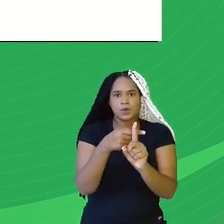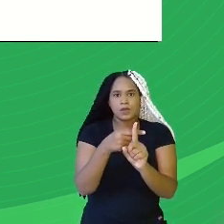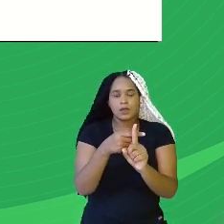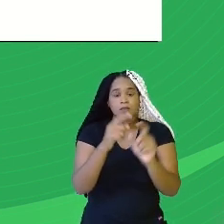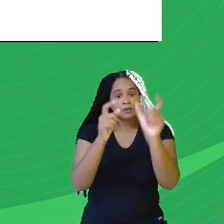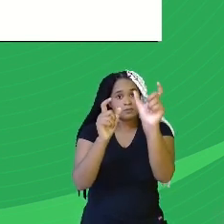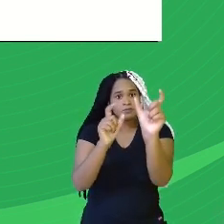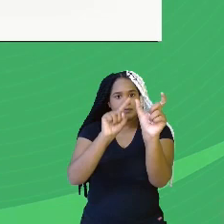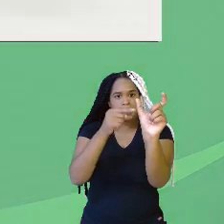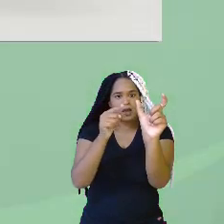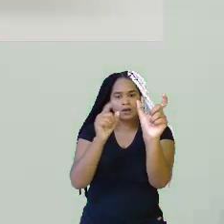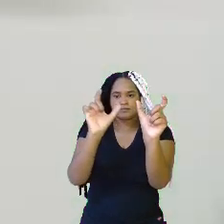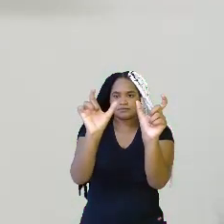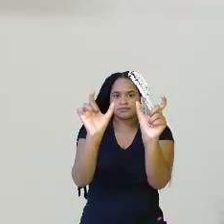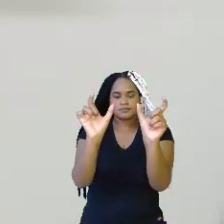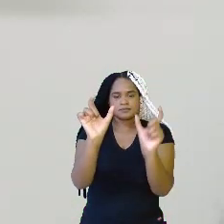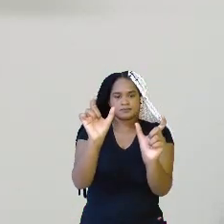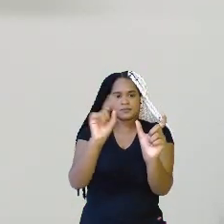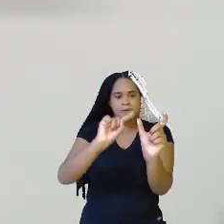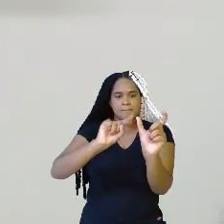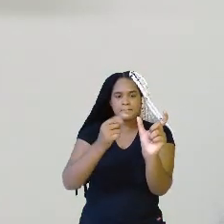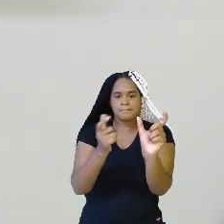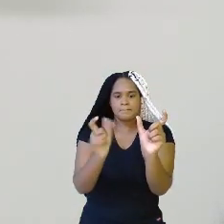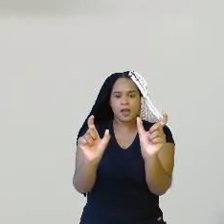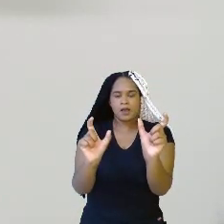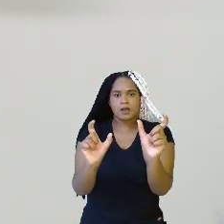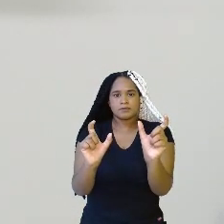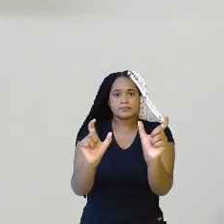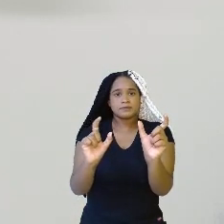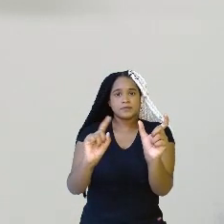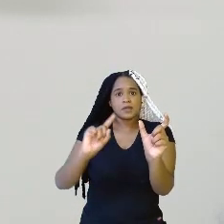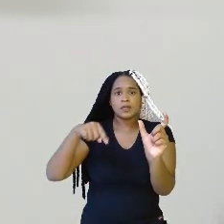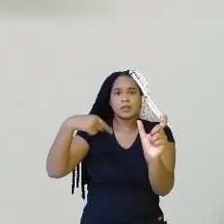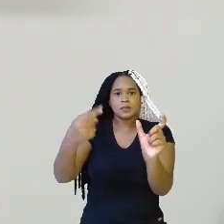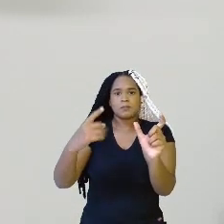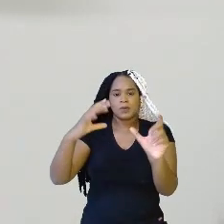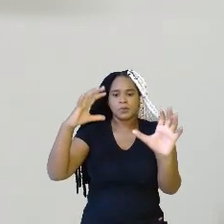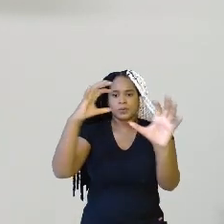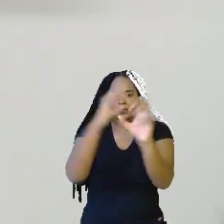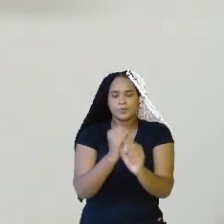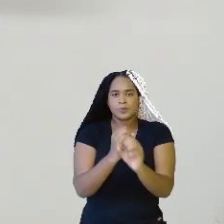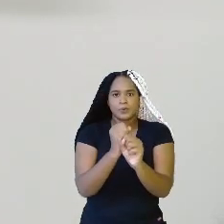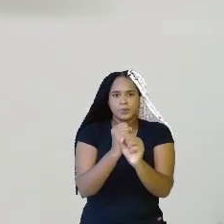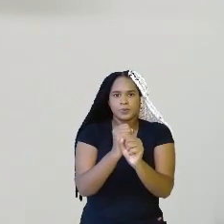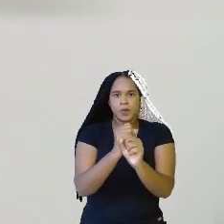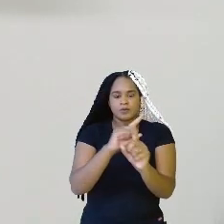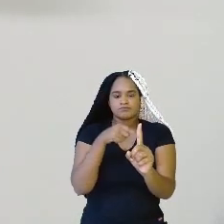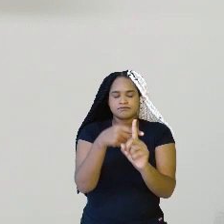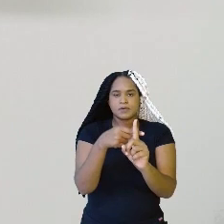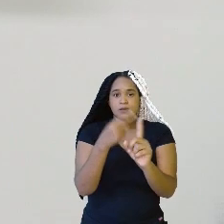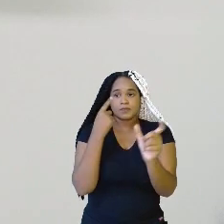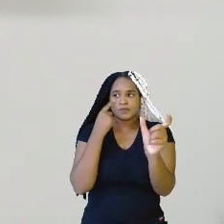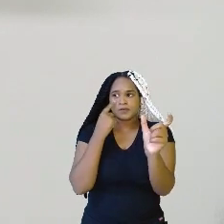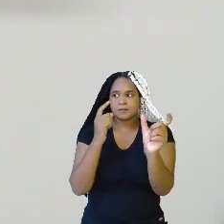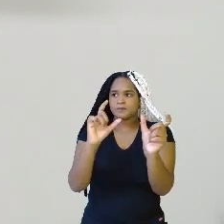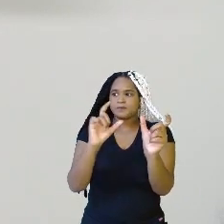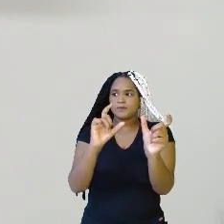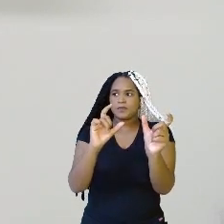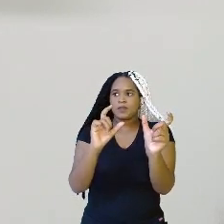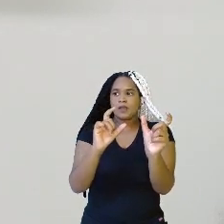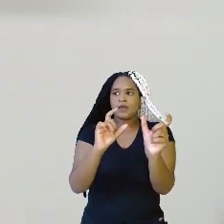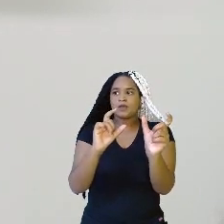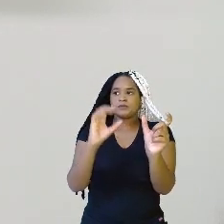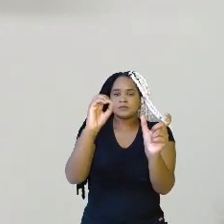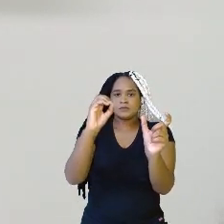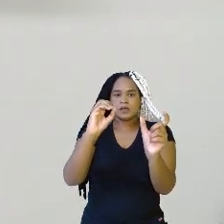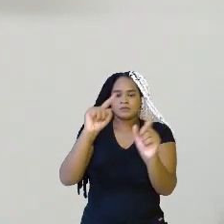Respeita a ordem, respeita a vírgula e faz a operação de adição normalmente. 0 com mais 0,